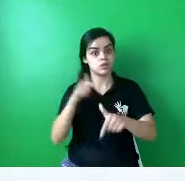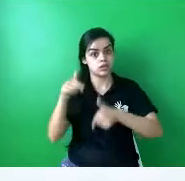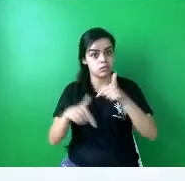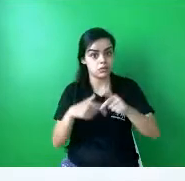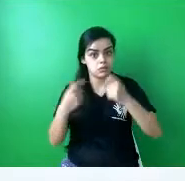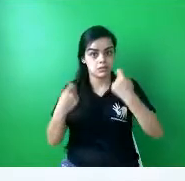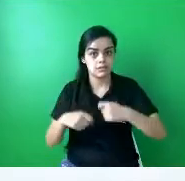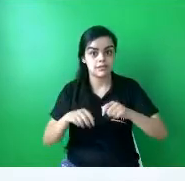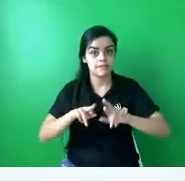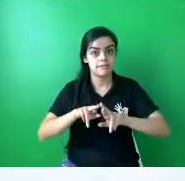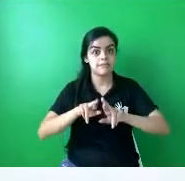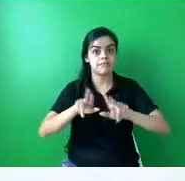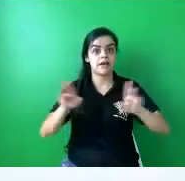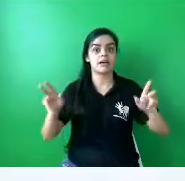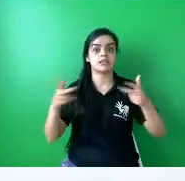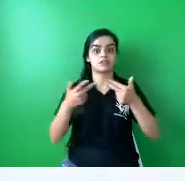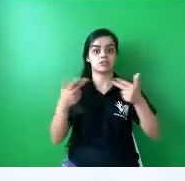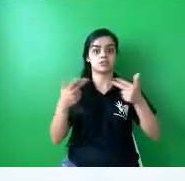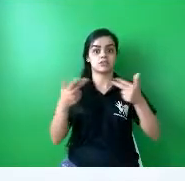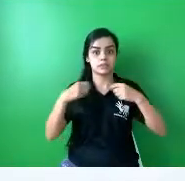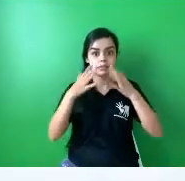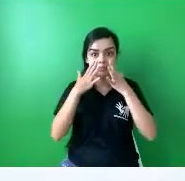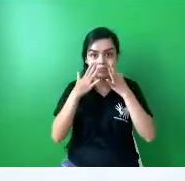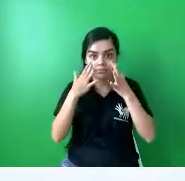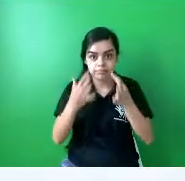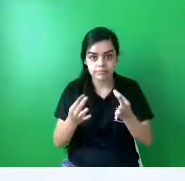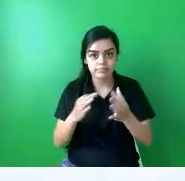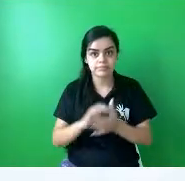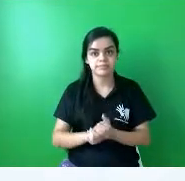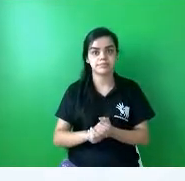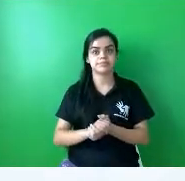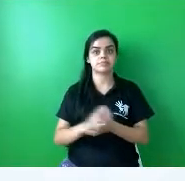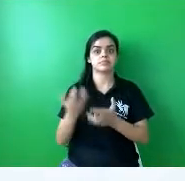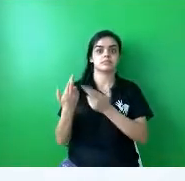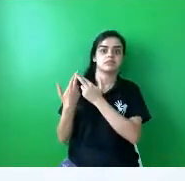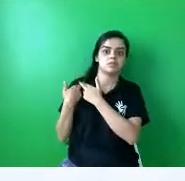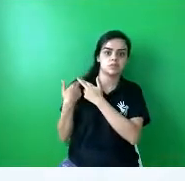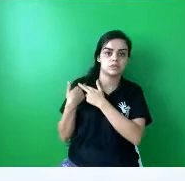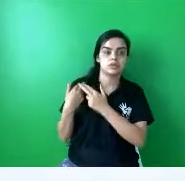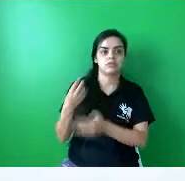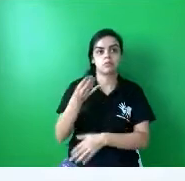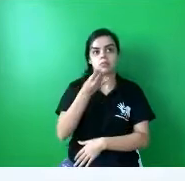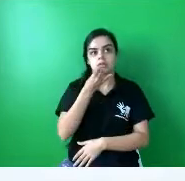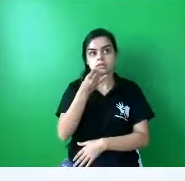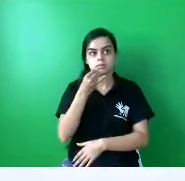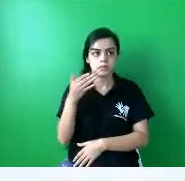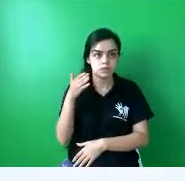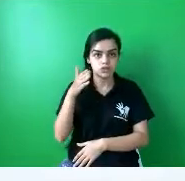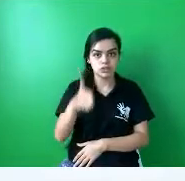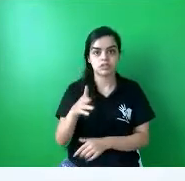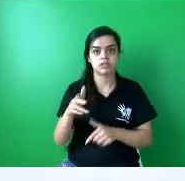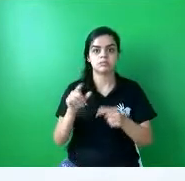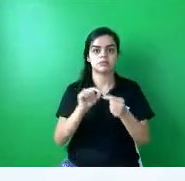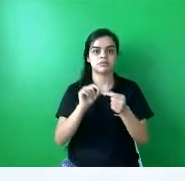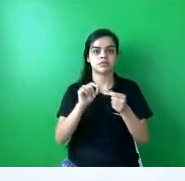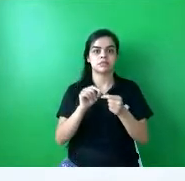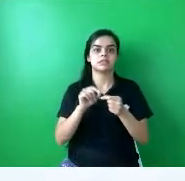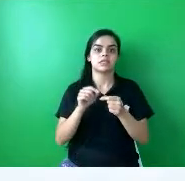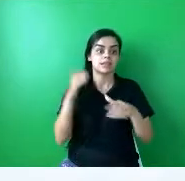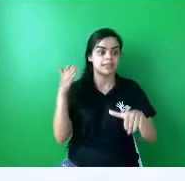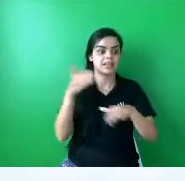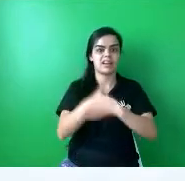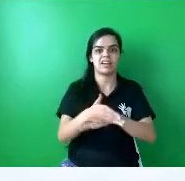tem várias situações que ele precisa ficar atento, né? Quais A são? responsabilidade dele, por exemplo, quando ele chega para fazer o check-in,